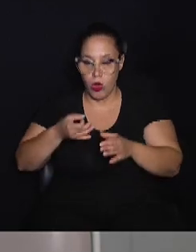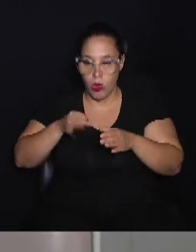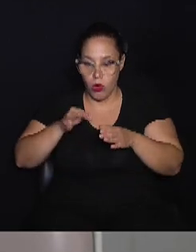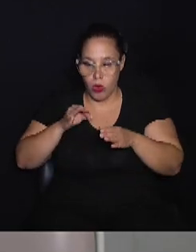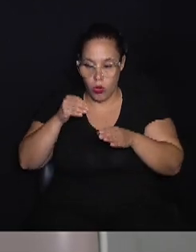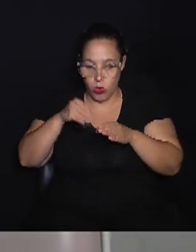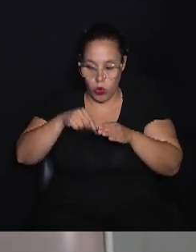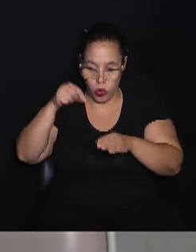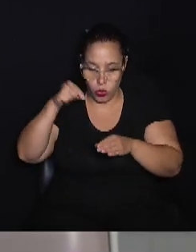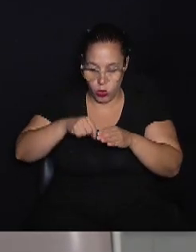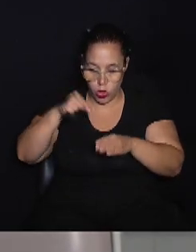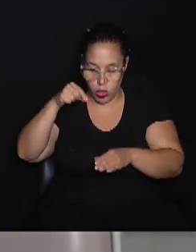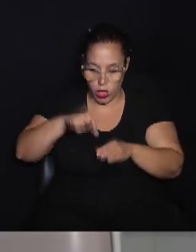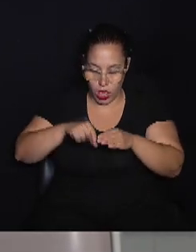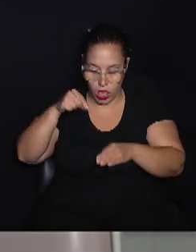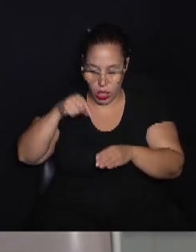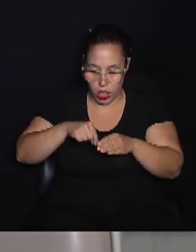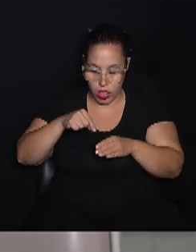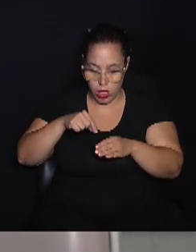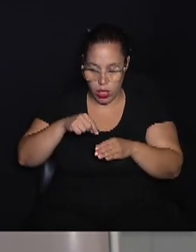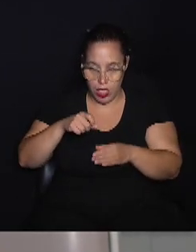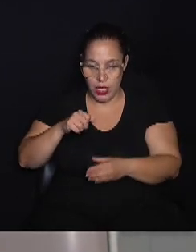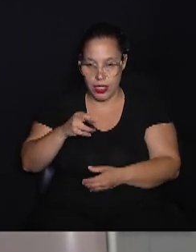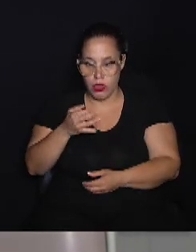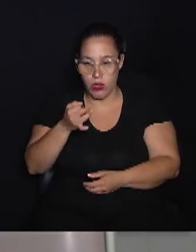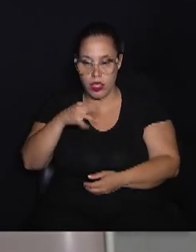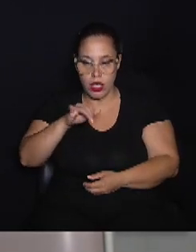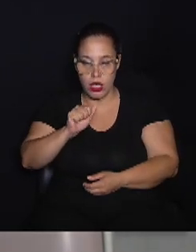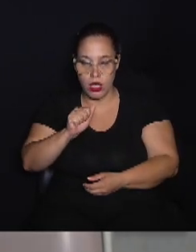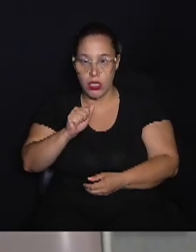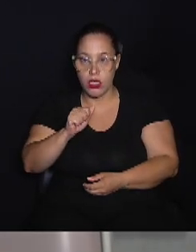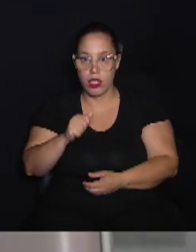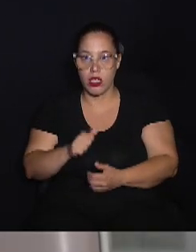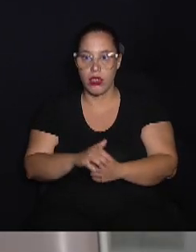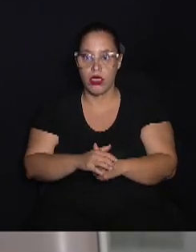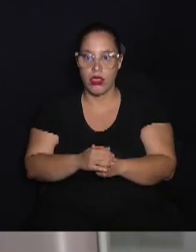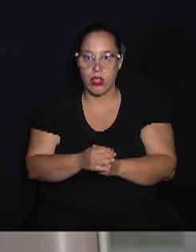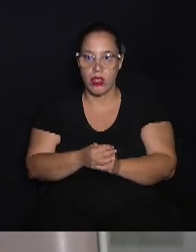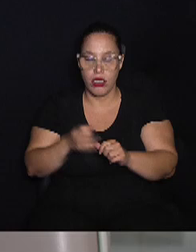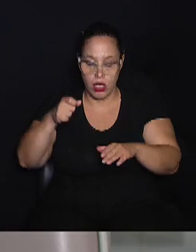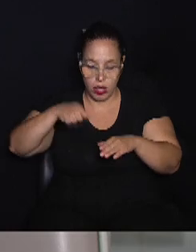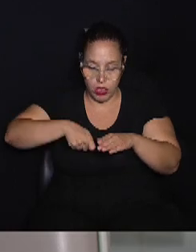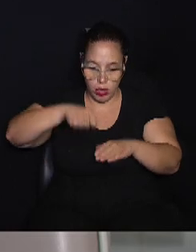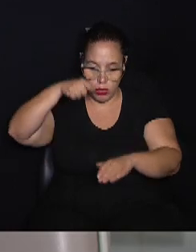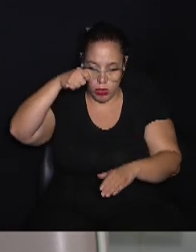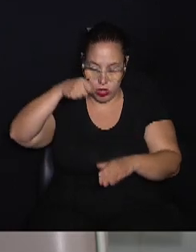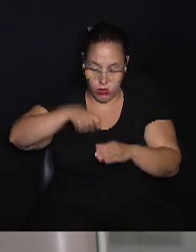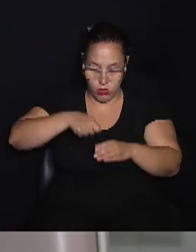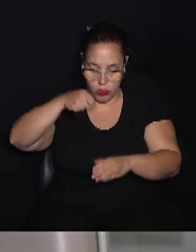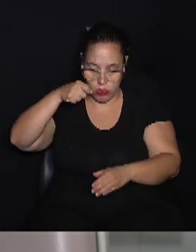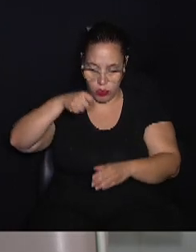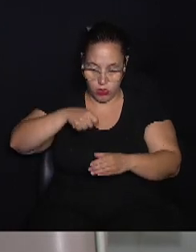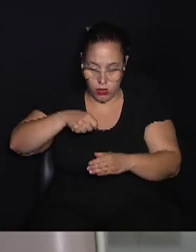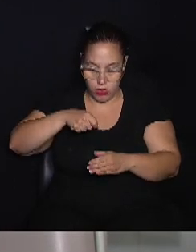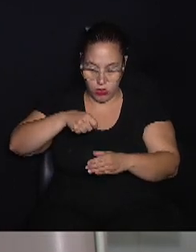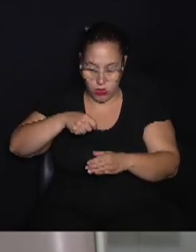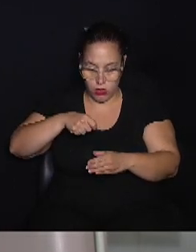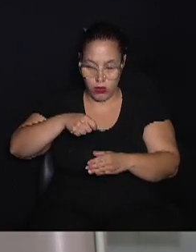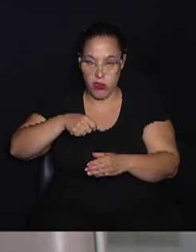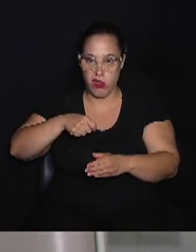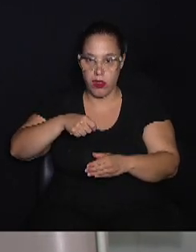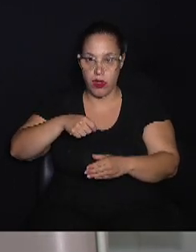exemplo ah de salsinha né um chá eh uma uma compressa com